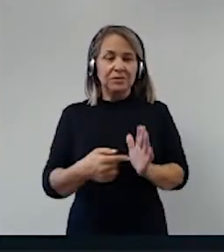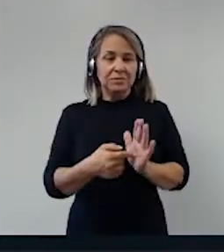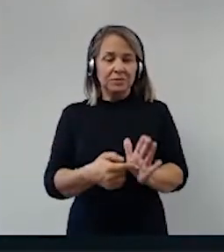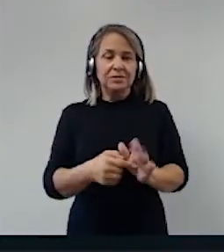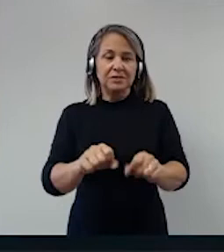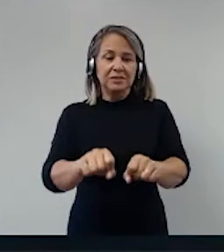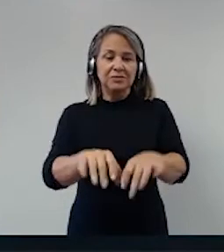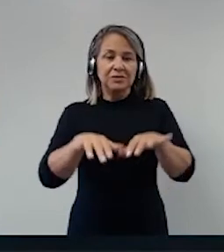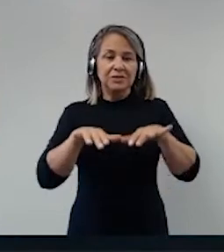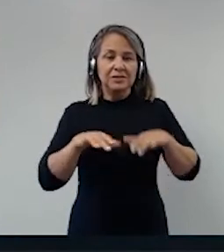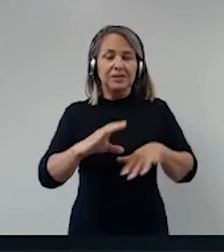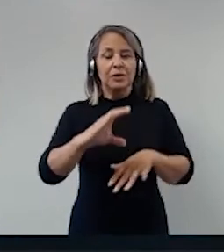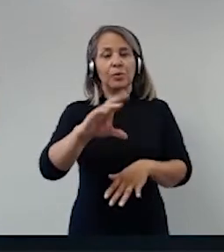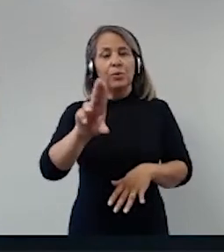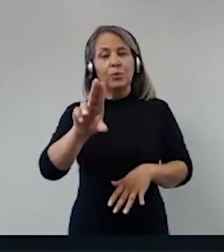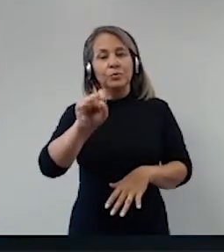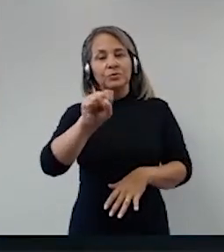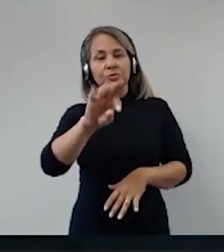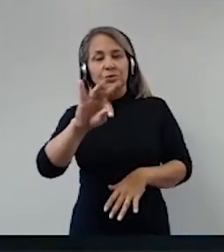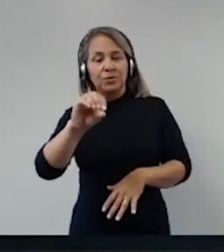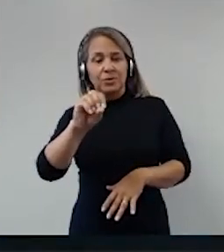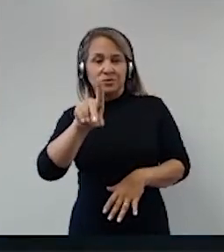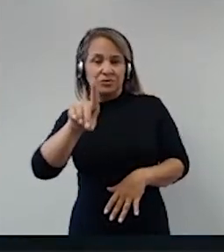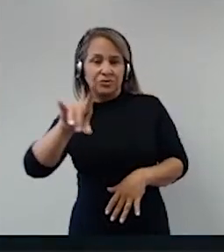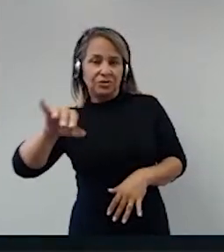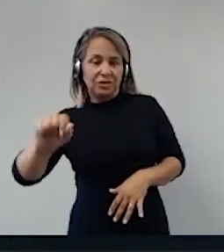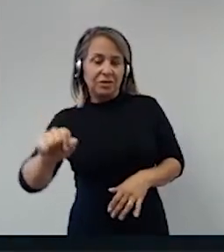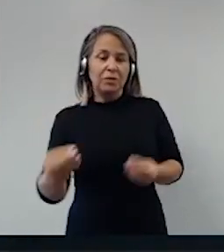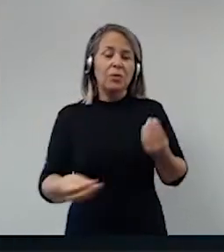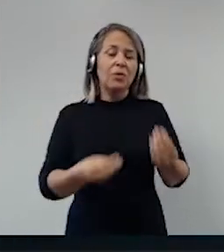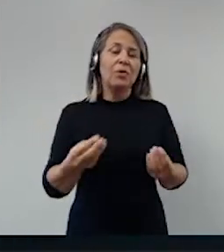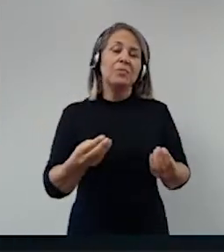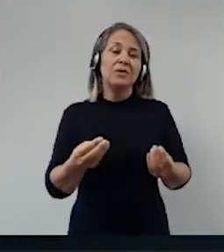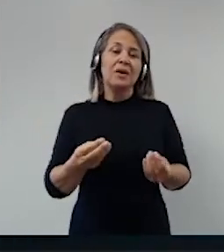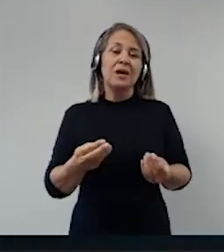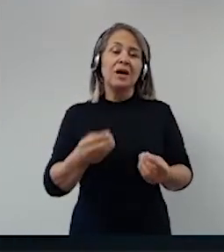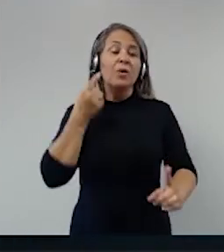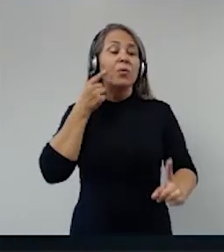de custódia. Qual é o fim da audiência de custódia, né? Garantir,